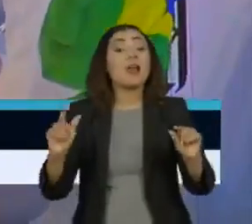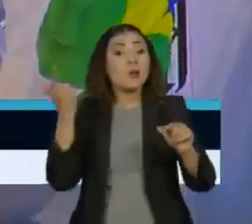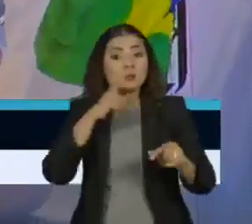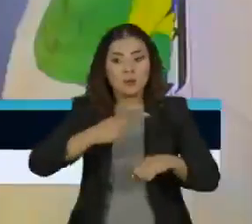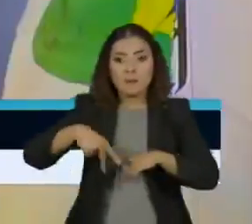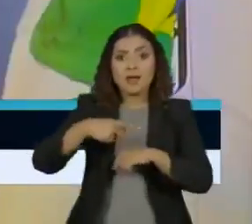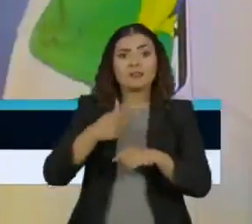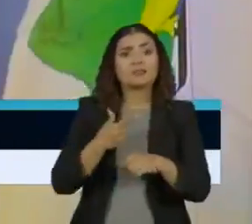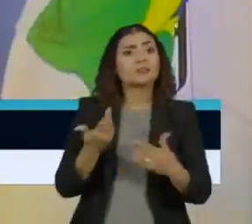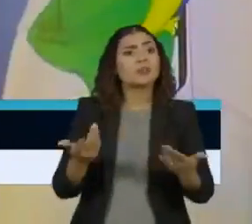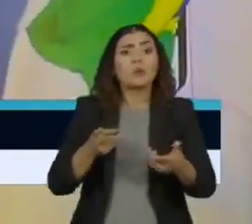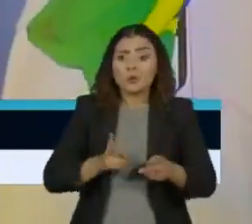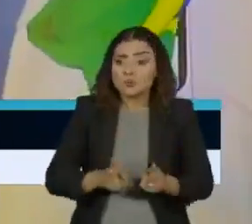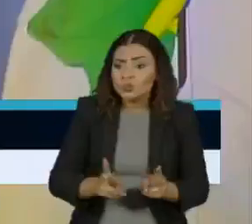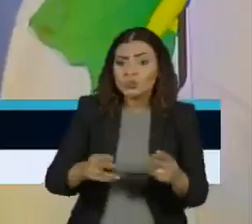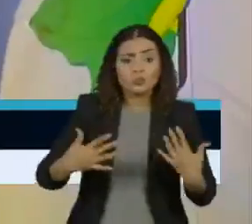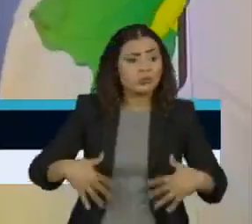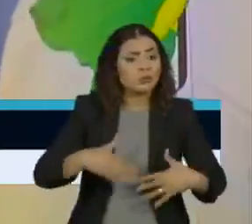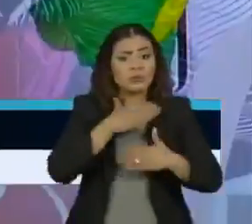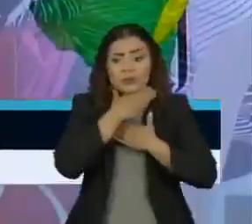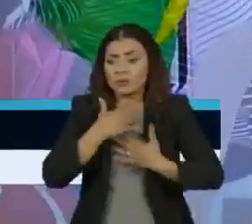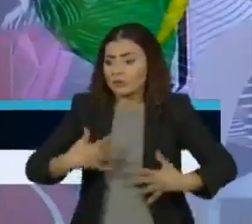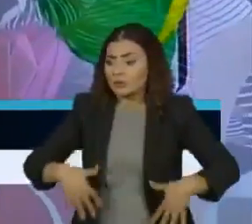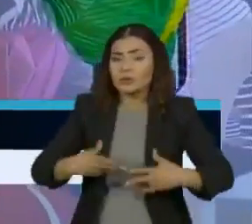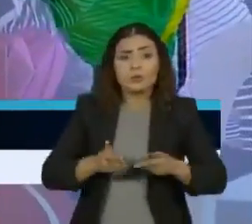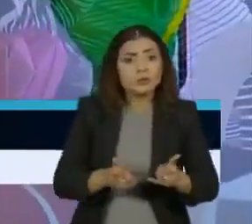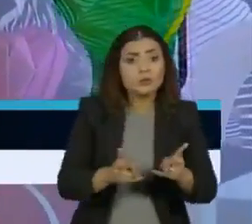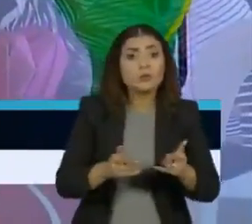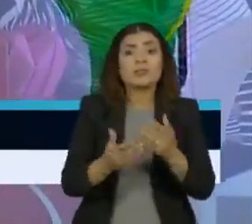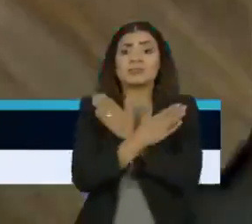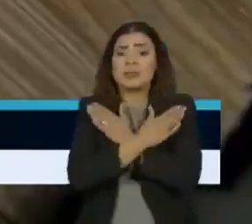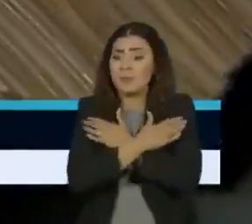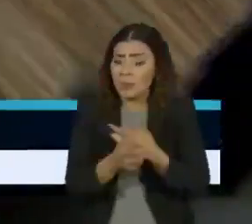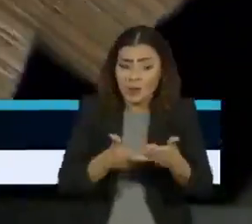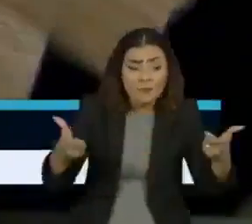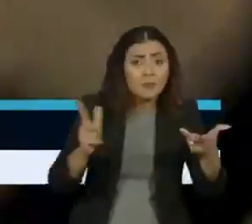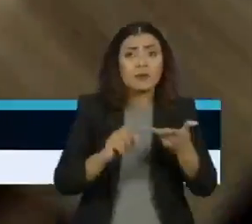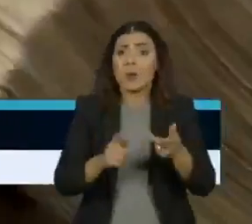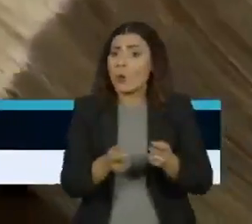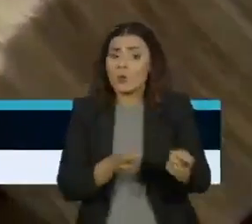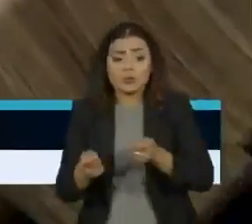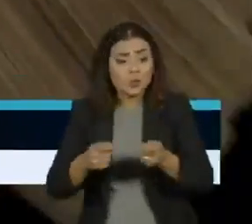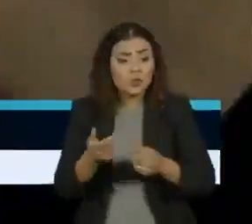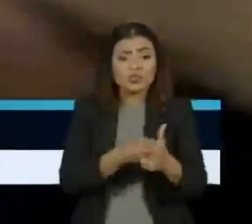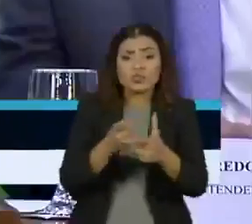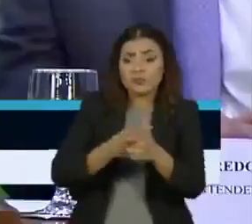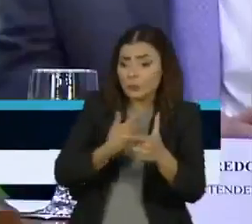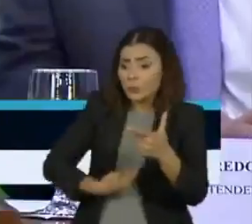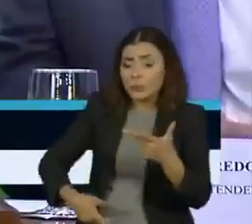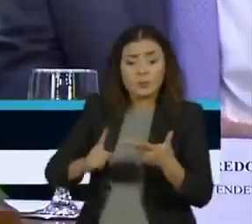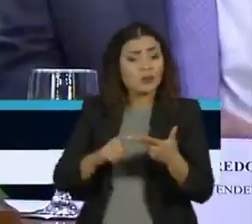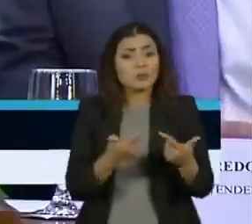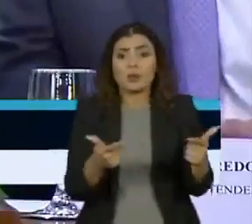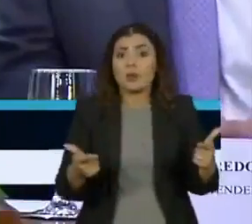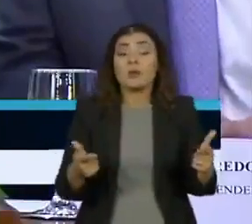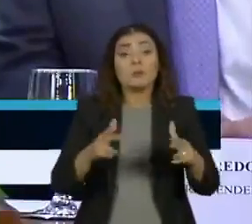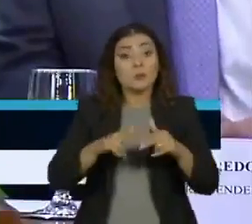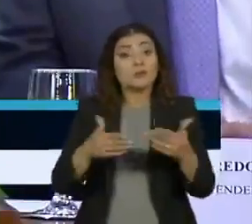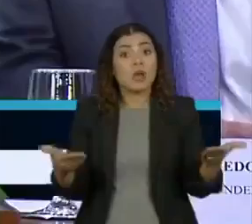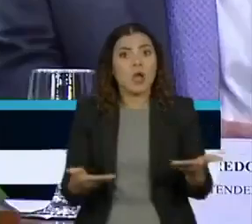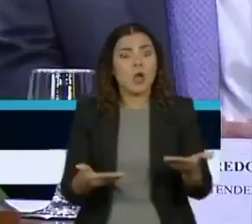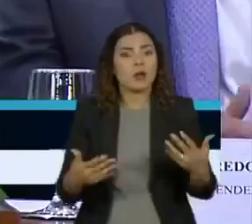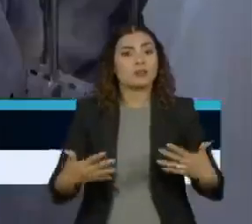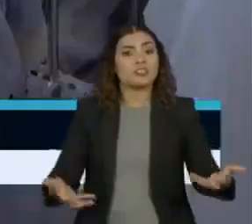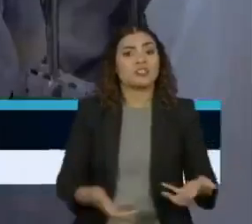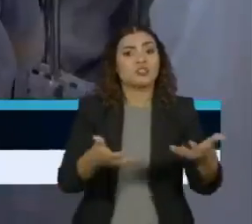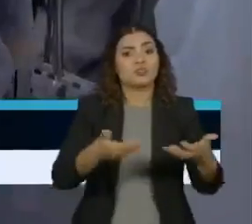ainda patina em suas agruras crônicas, alto desemprego, descontrole das contas públicas. Agora agravado pelos